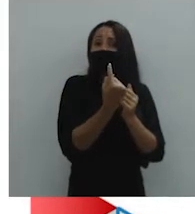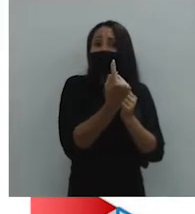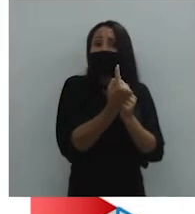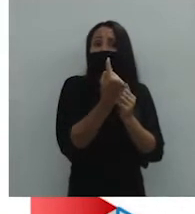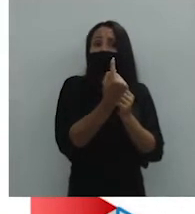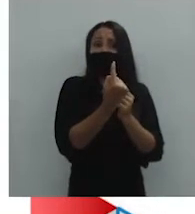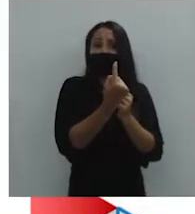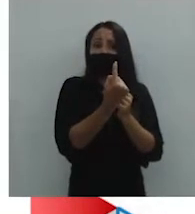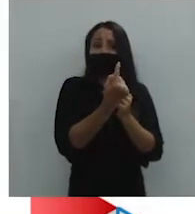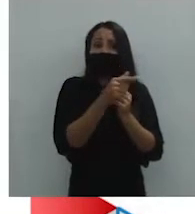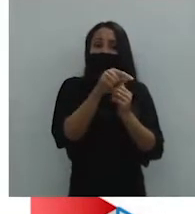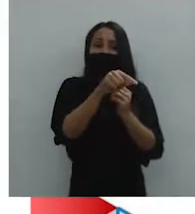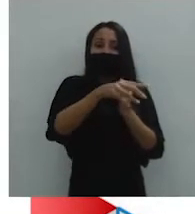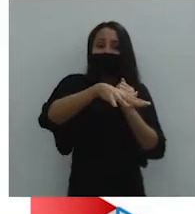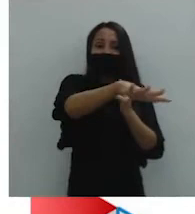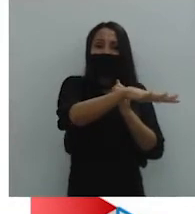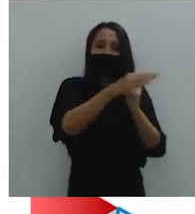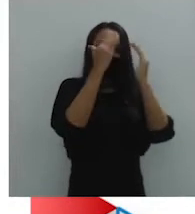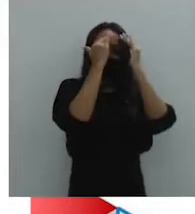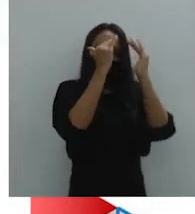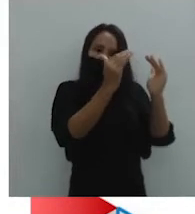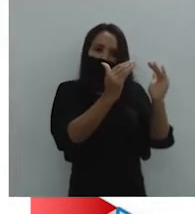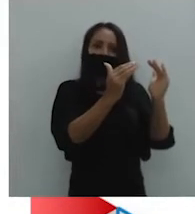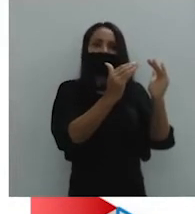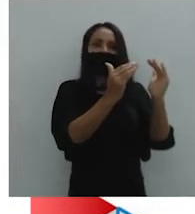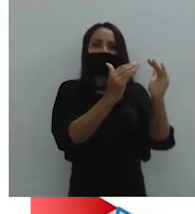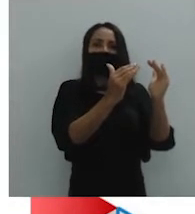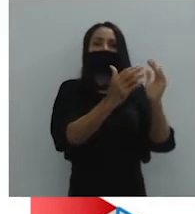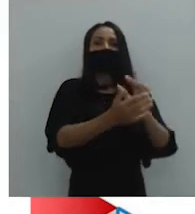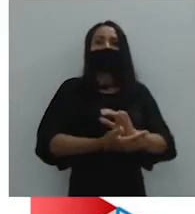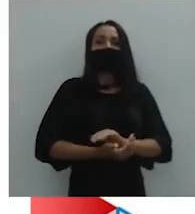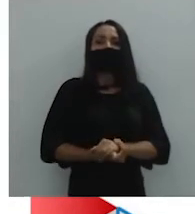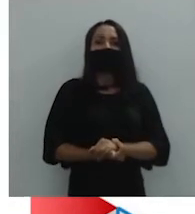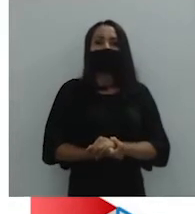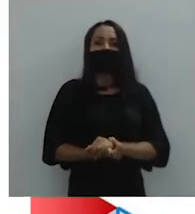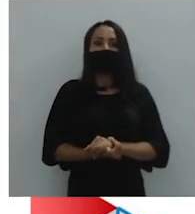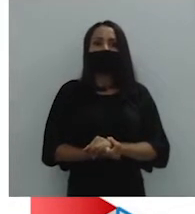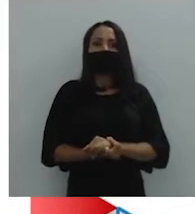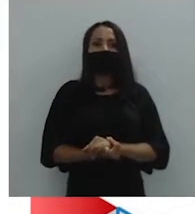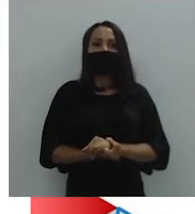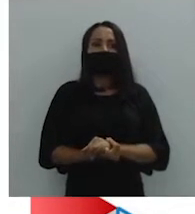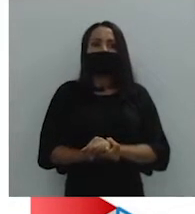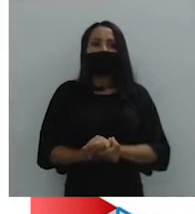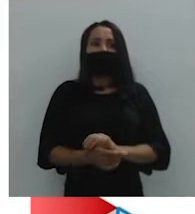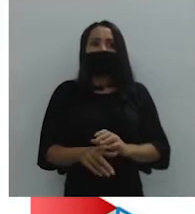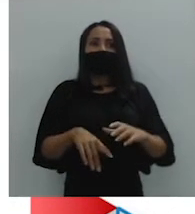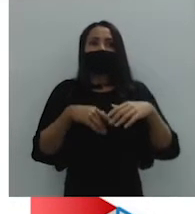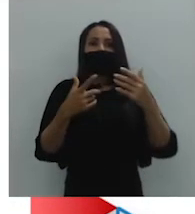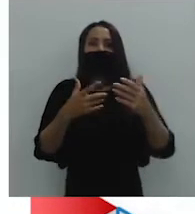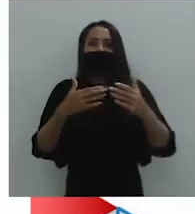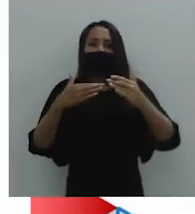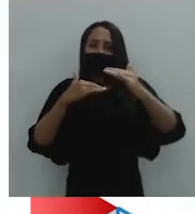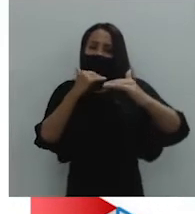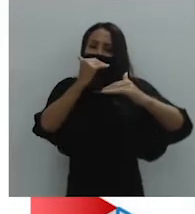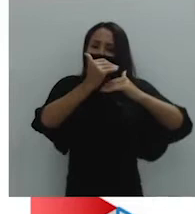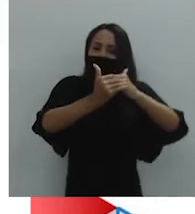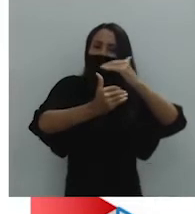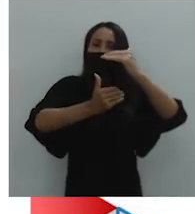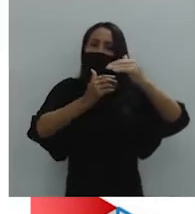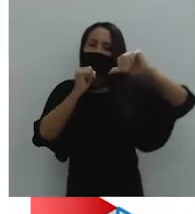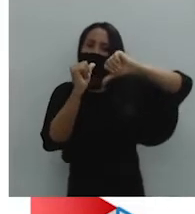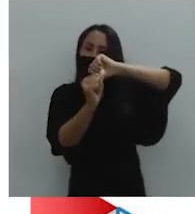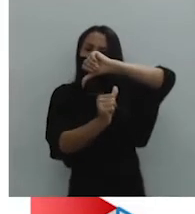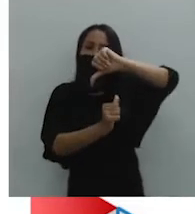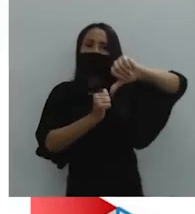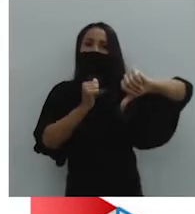habitantes, aquele respeito com a natureza, certo? E para satisfazer as tendências ou necessidades humanas,